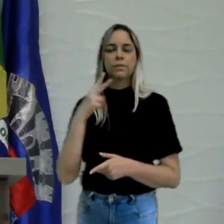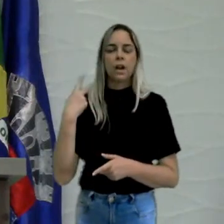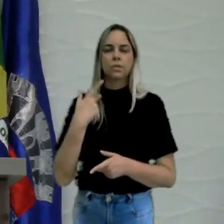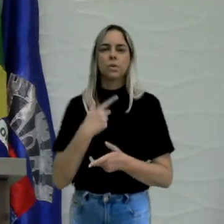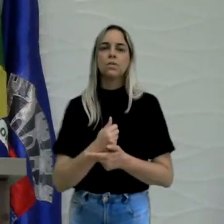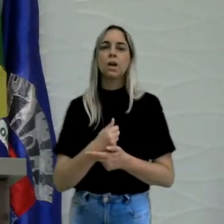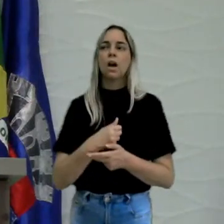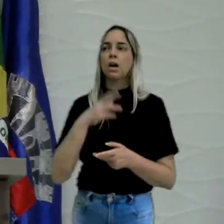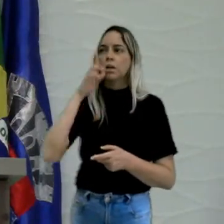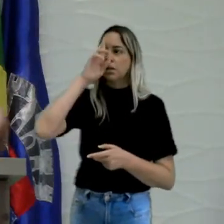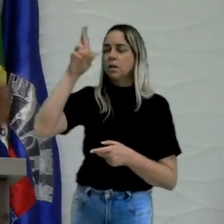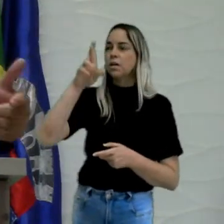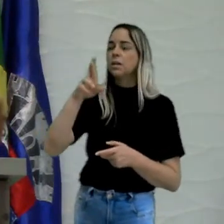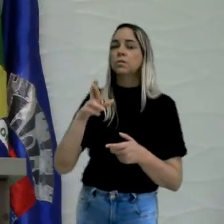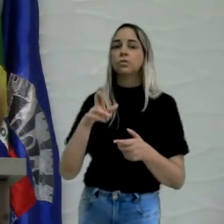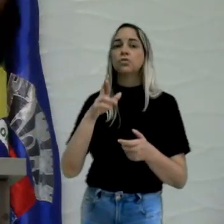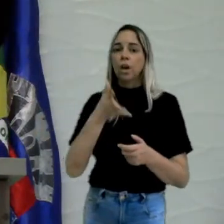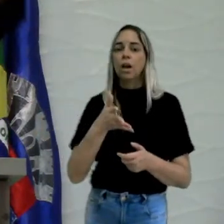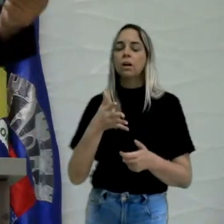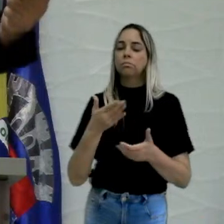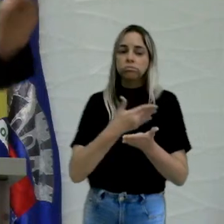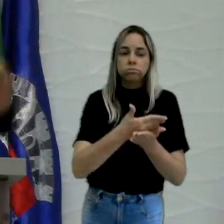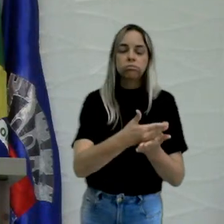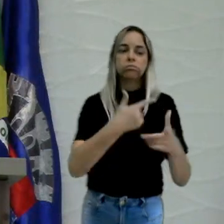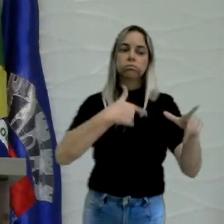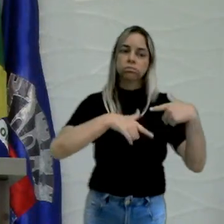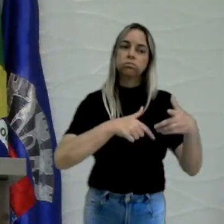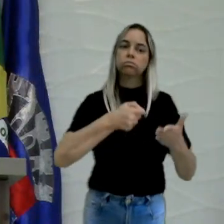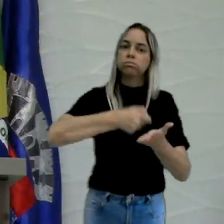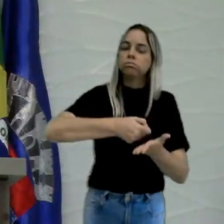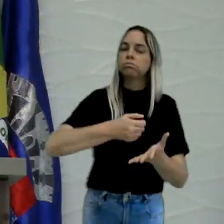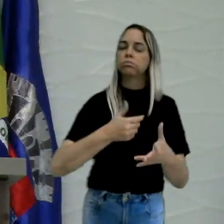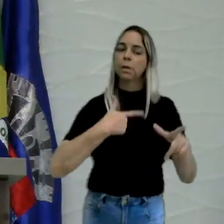Compesa. E nós reclamamos como reclamamos em Recife.